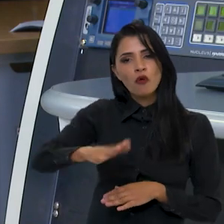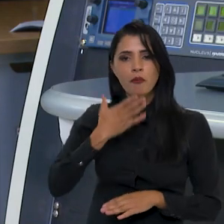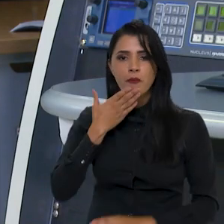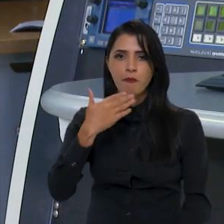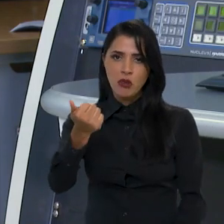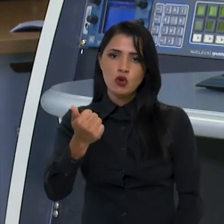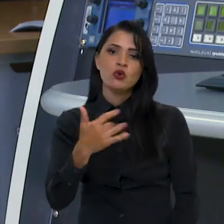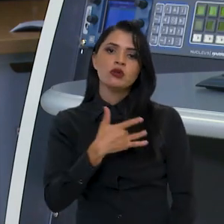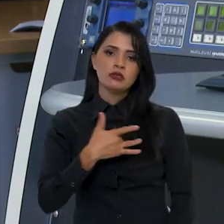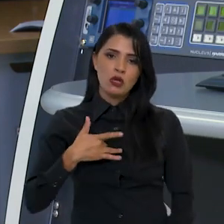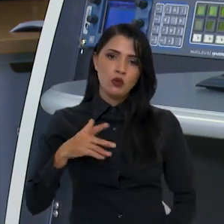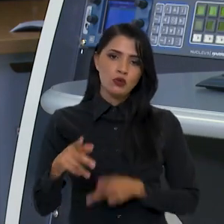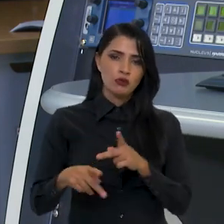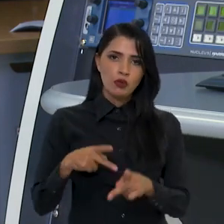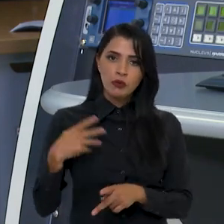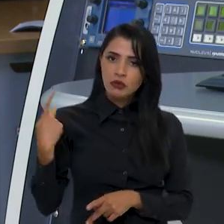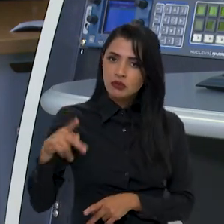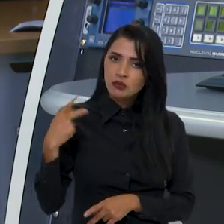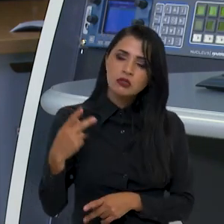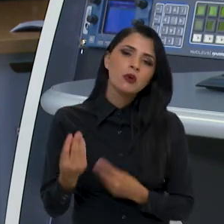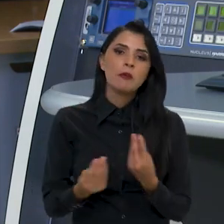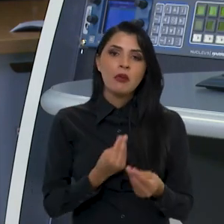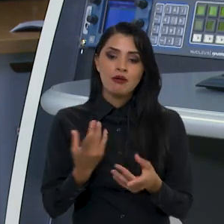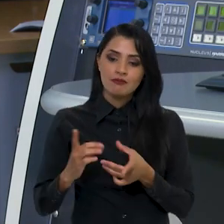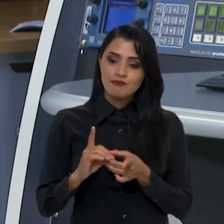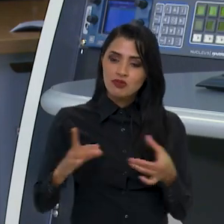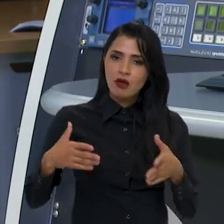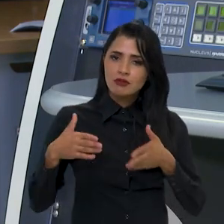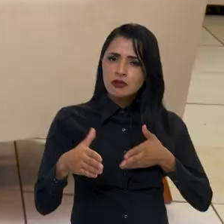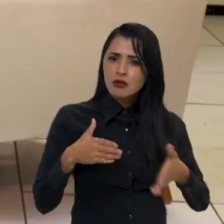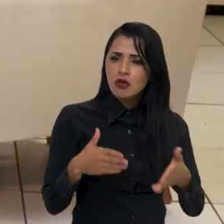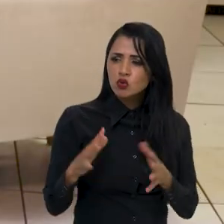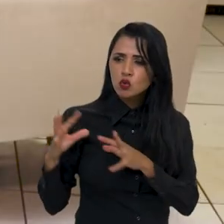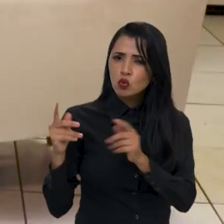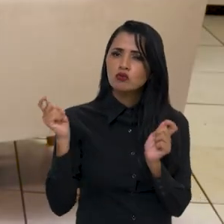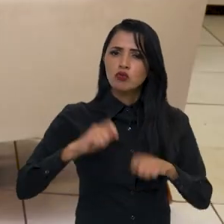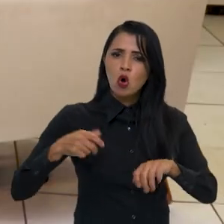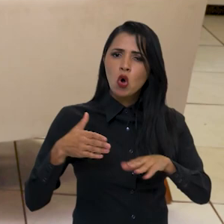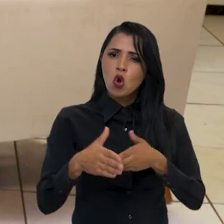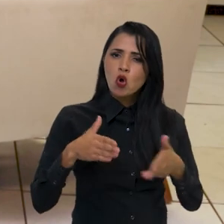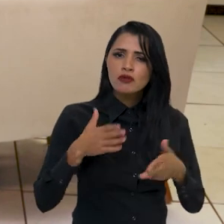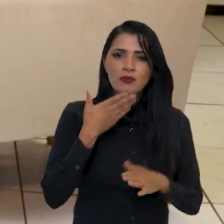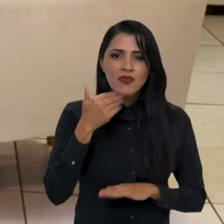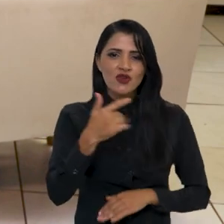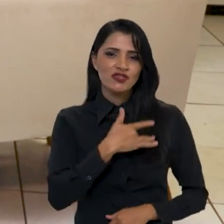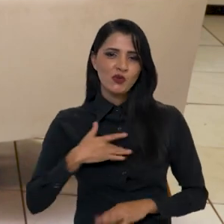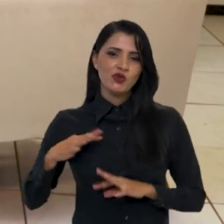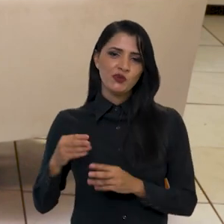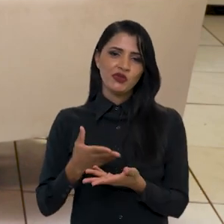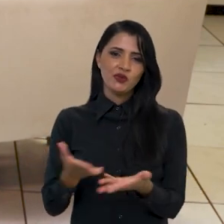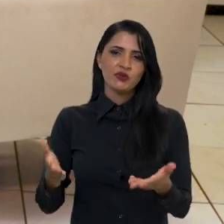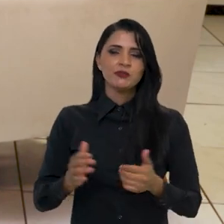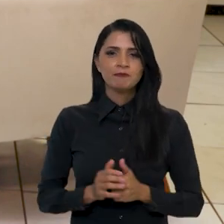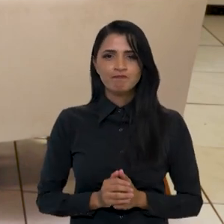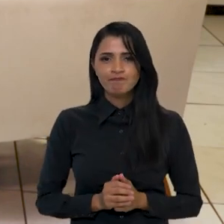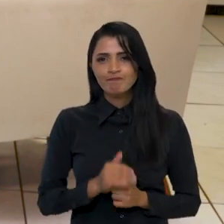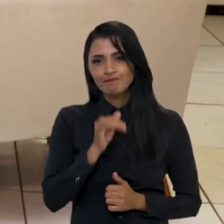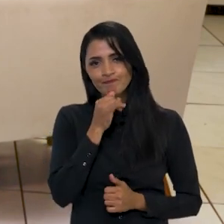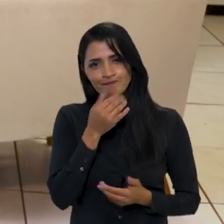a melhoria das condições de saúde da população, para democratizar o acesso, para que a gente tenha melhor saúde para